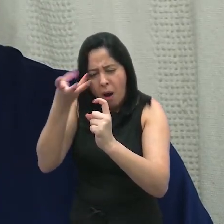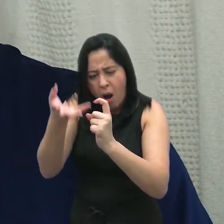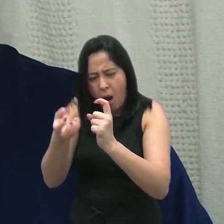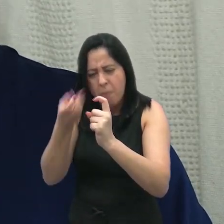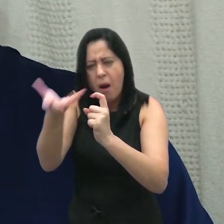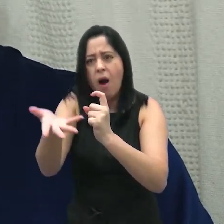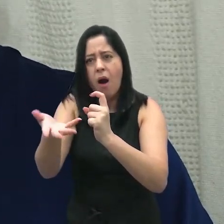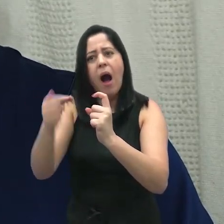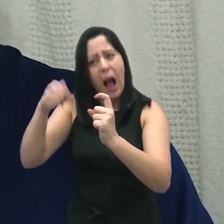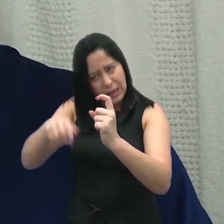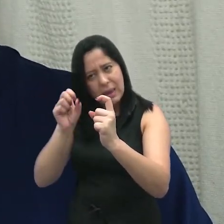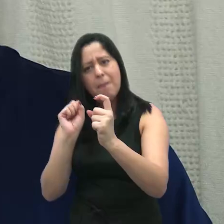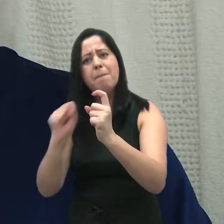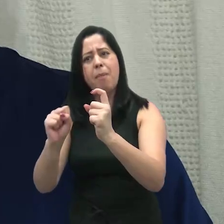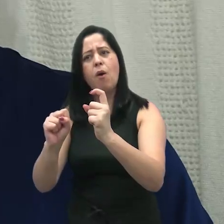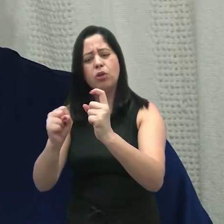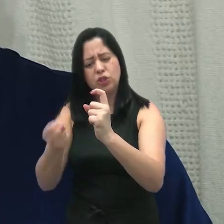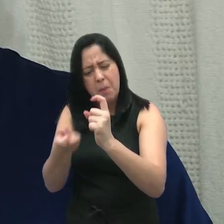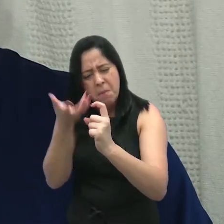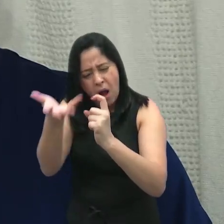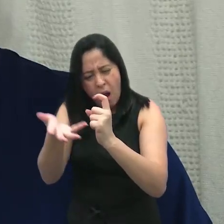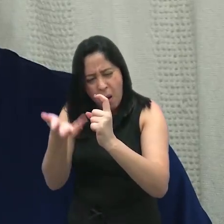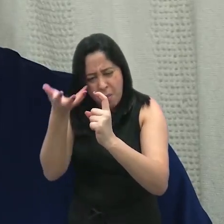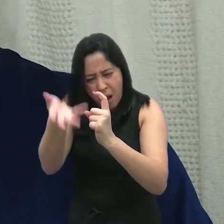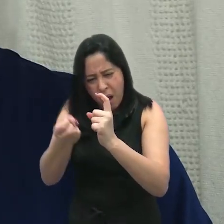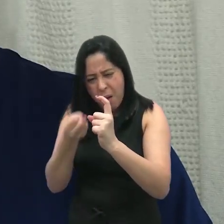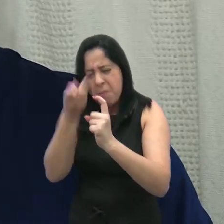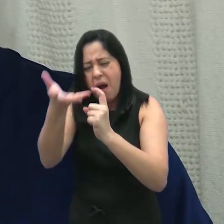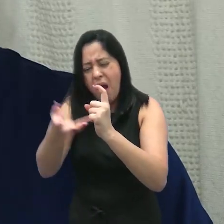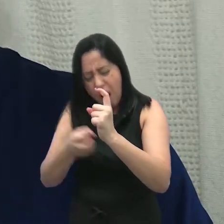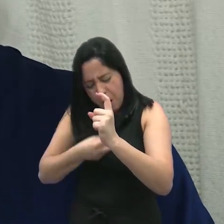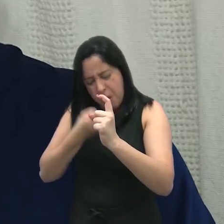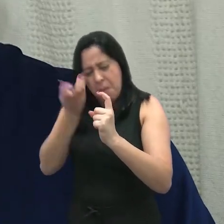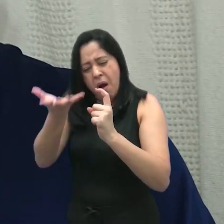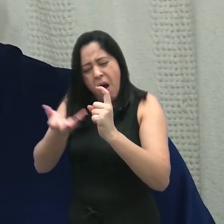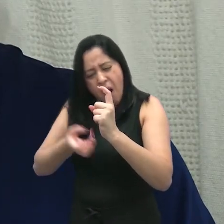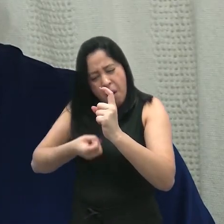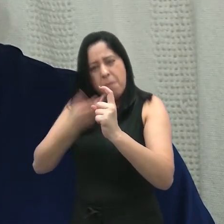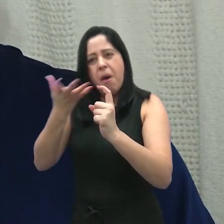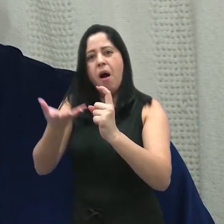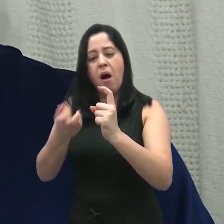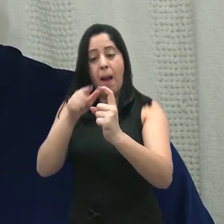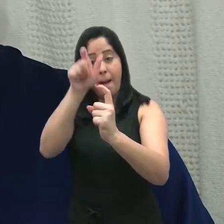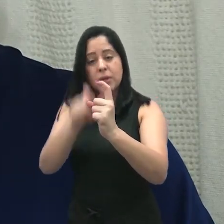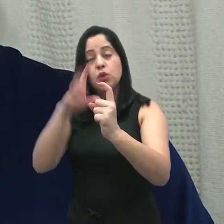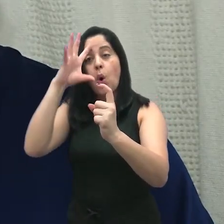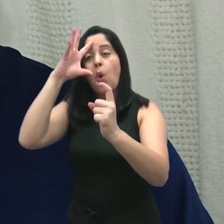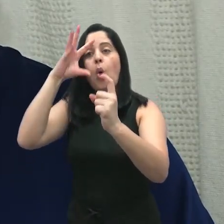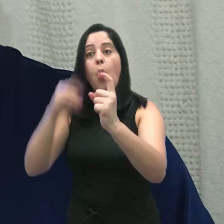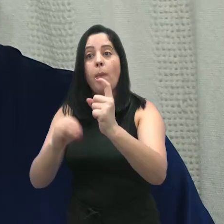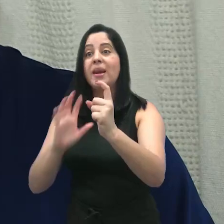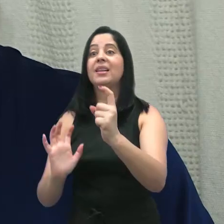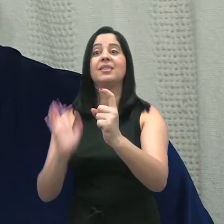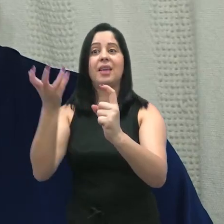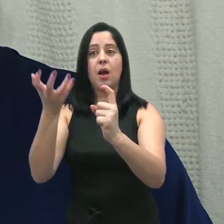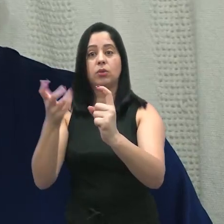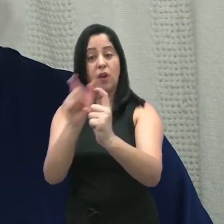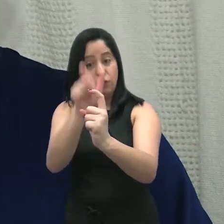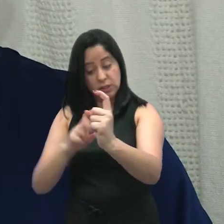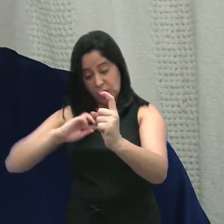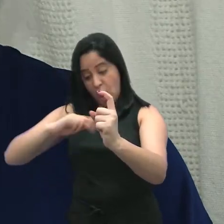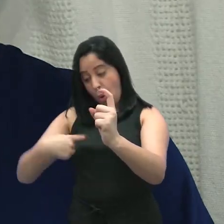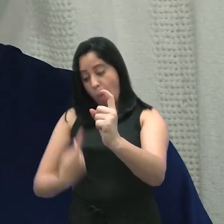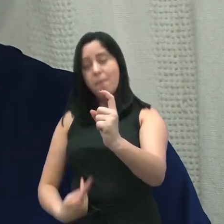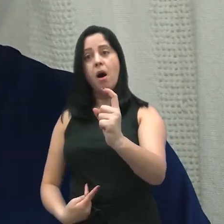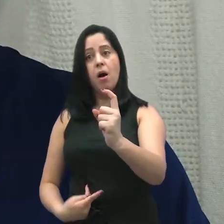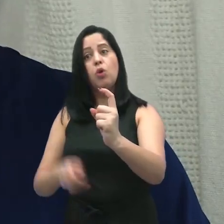fora. Aqui é o lugar. O choro faz parte da cura do processo, entendeu? Entender por que aquilo aconteceu, entender que você é um